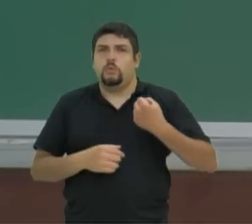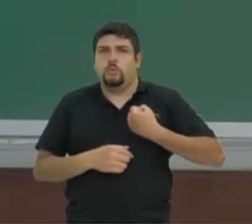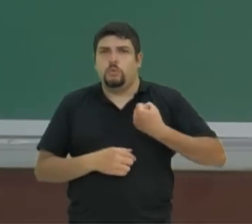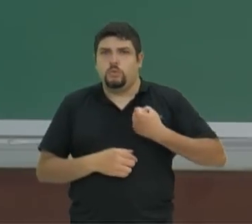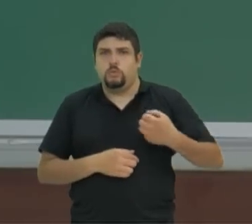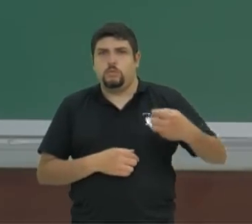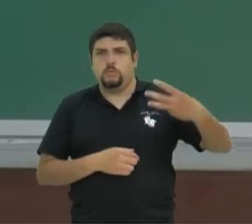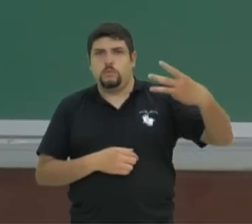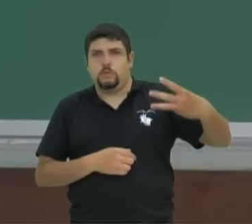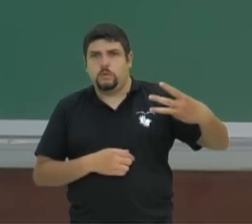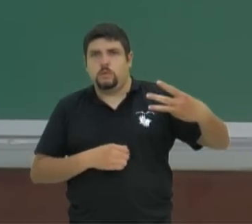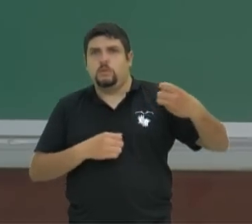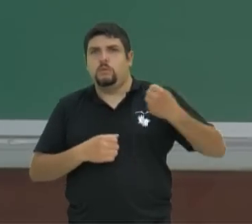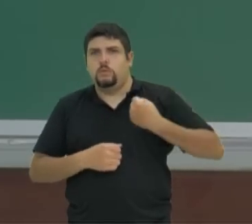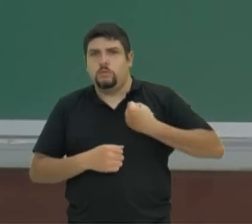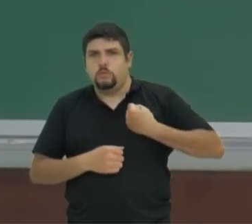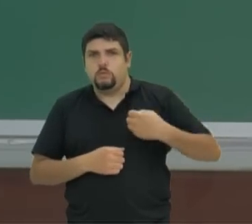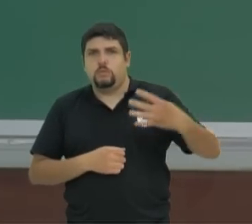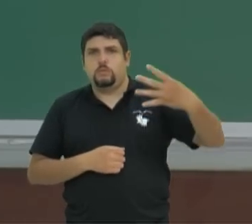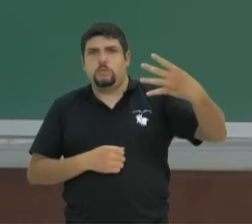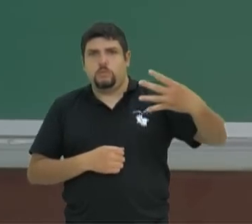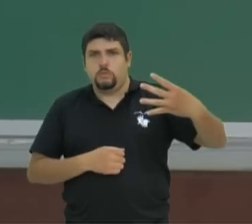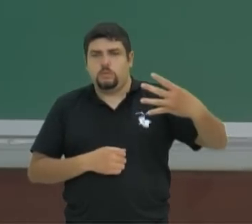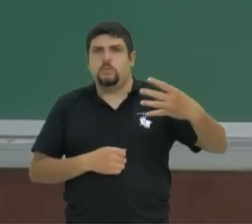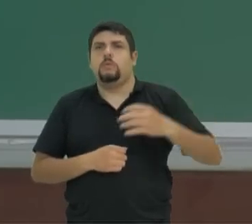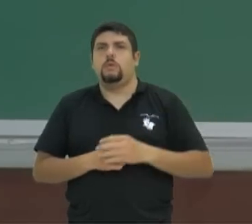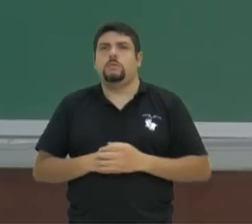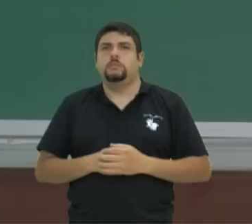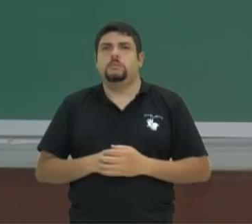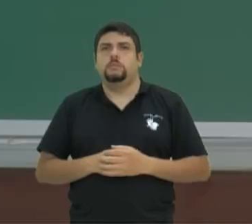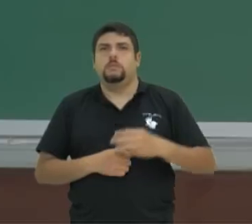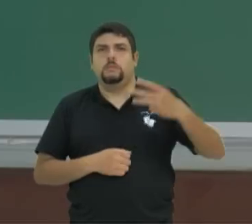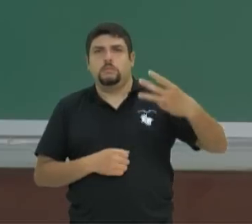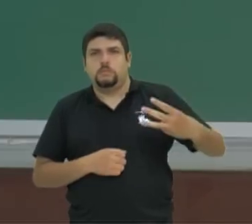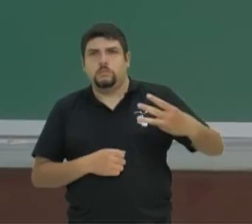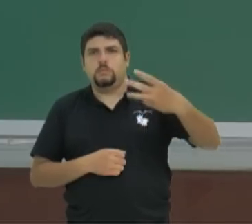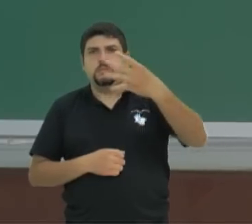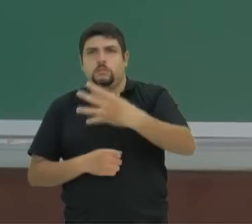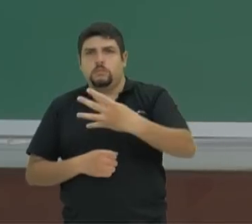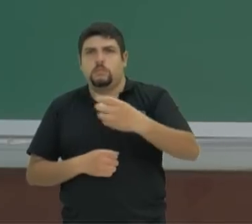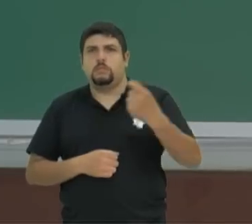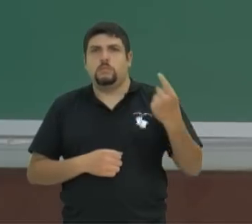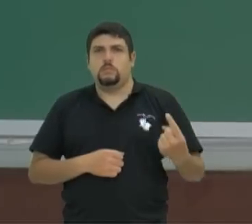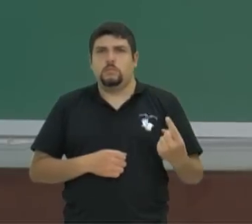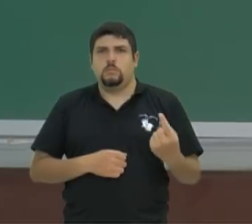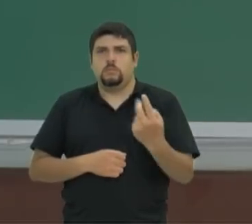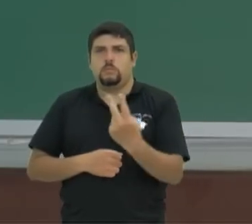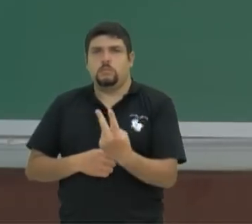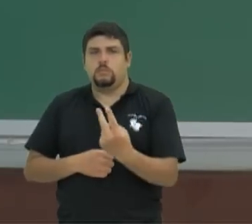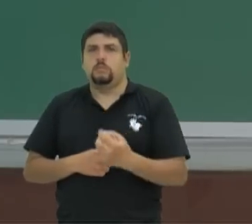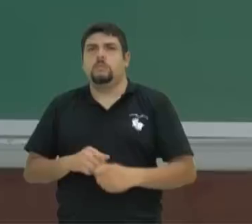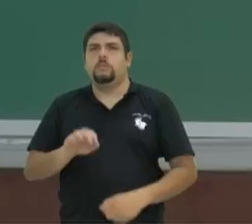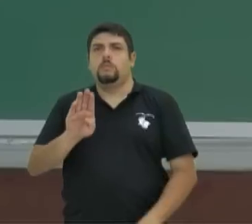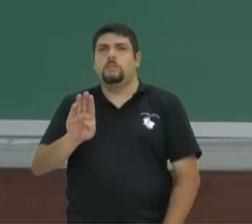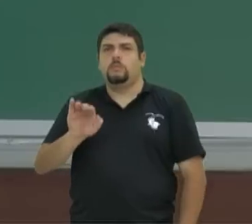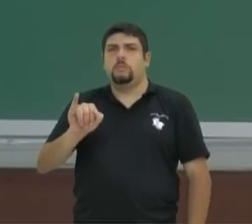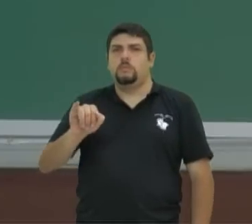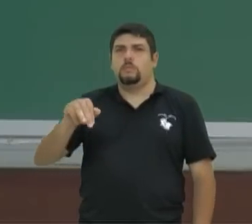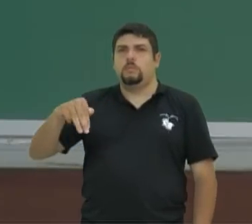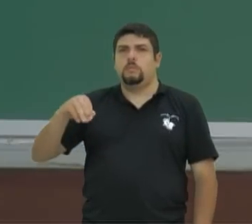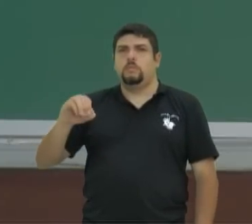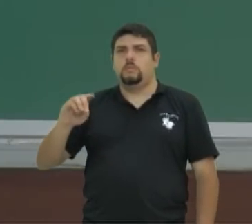2 modas, o 3 e o 4. Então, ele é o quê? Bimodal. Então, vou colocar aqui o número 3.